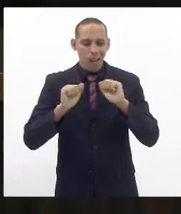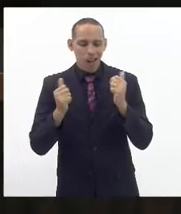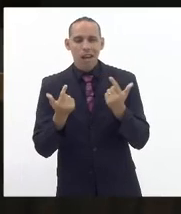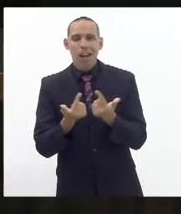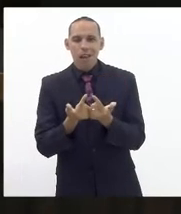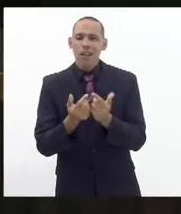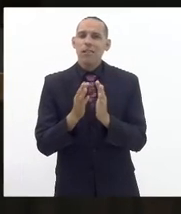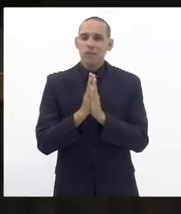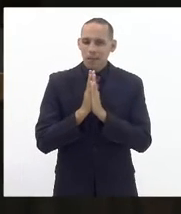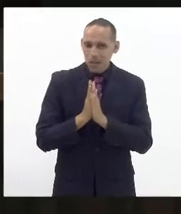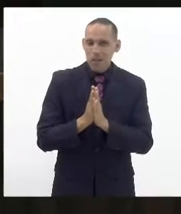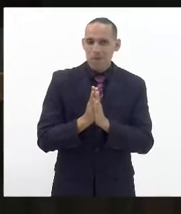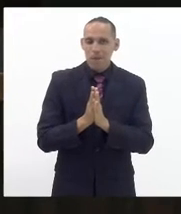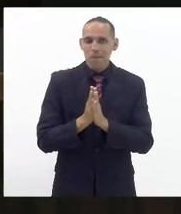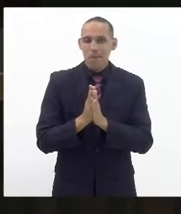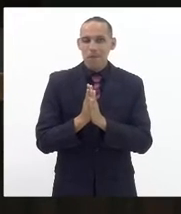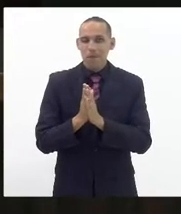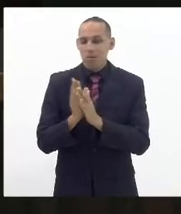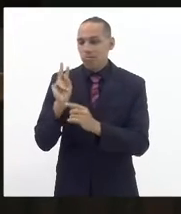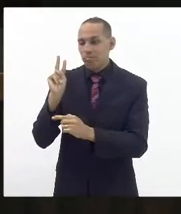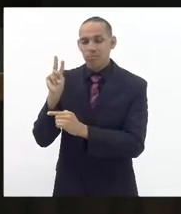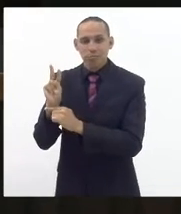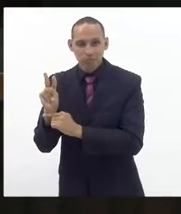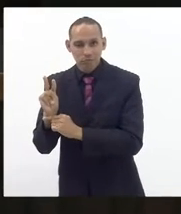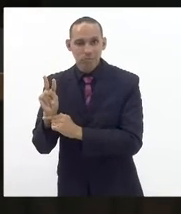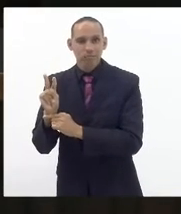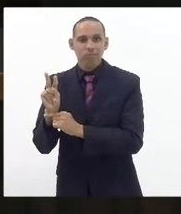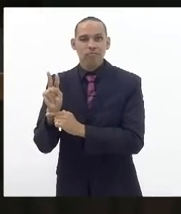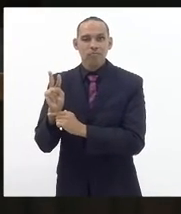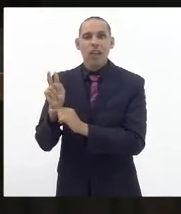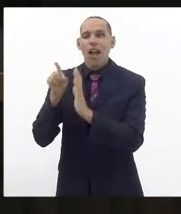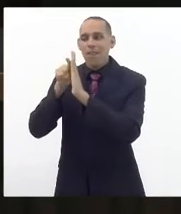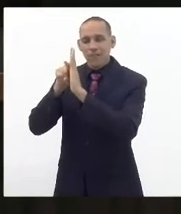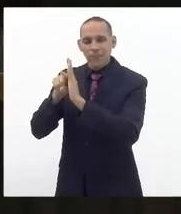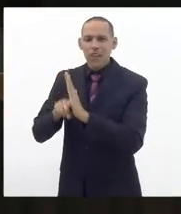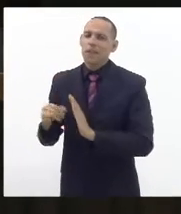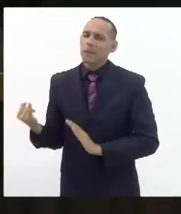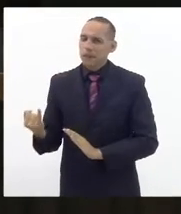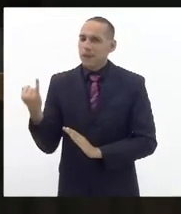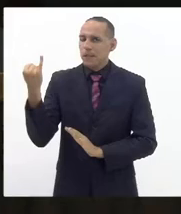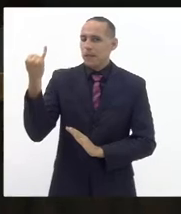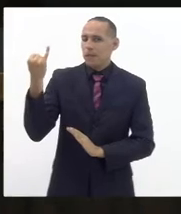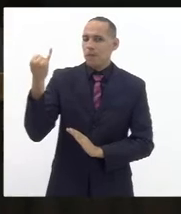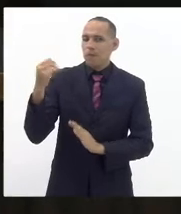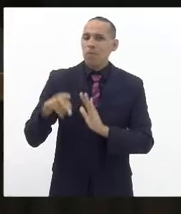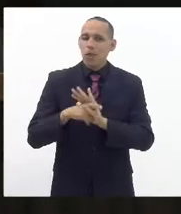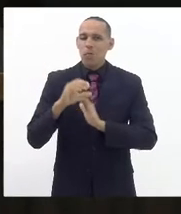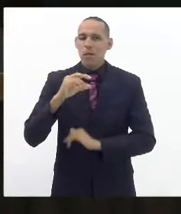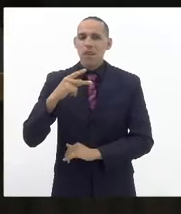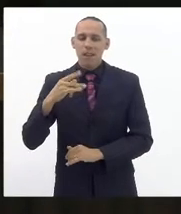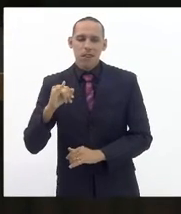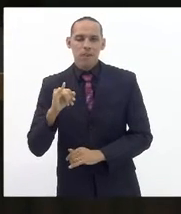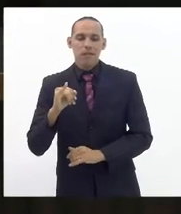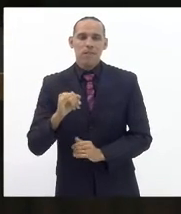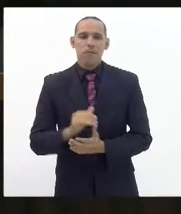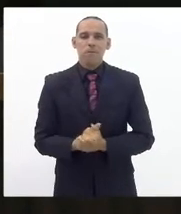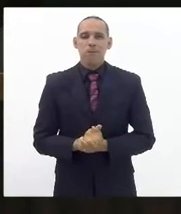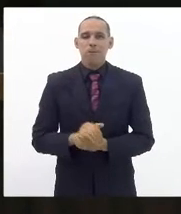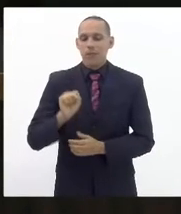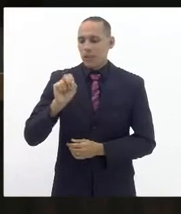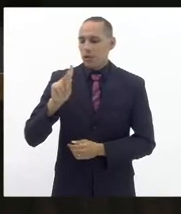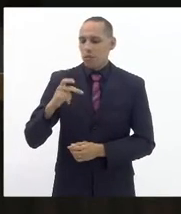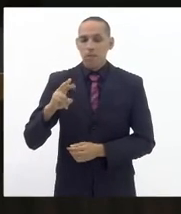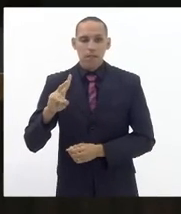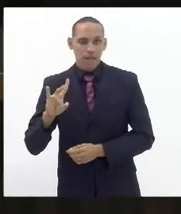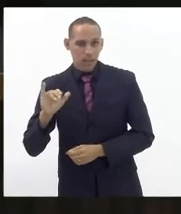por gentileza, a cobertura dessa vistoria importantíssima da CPI, da